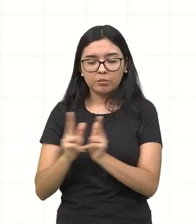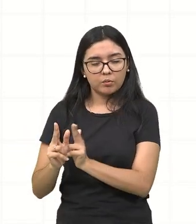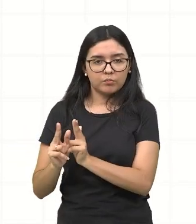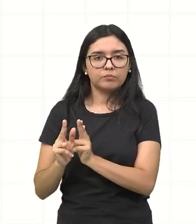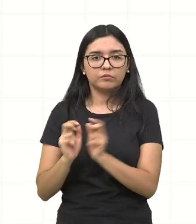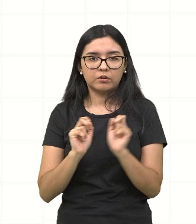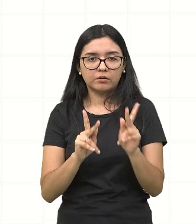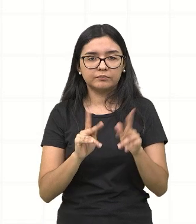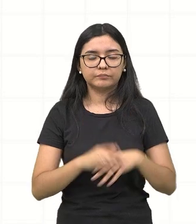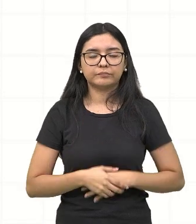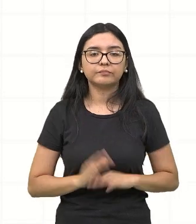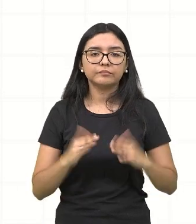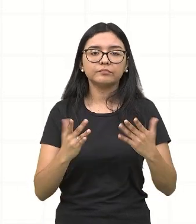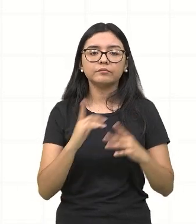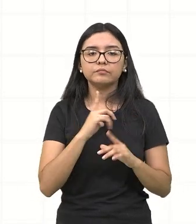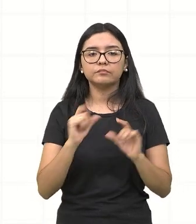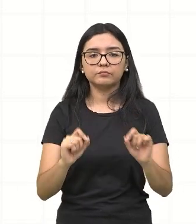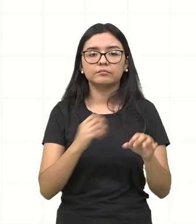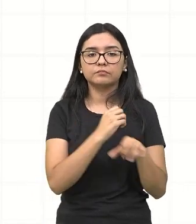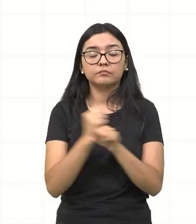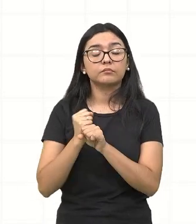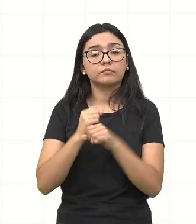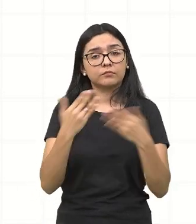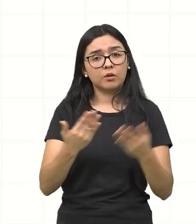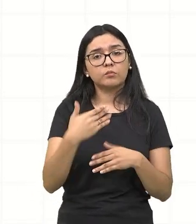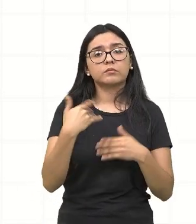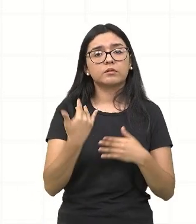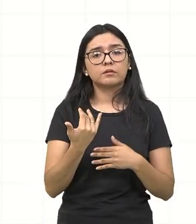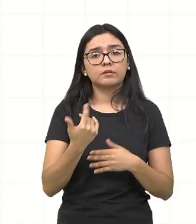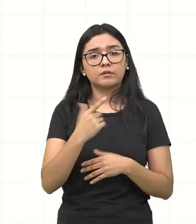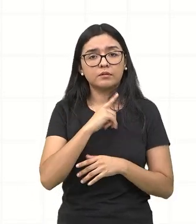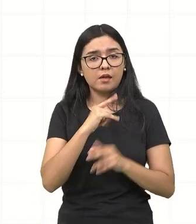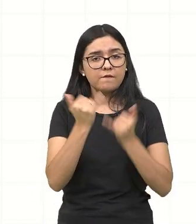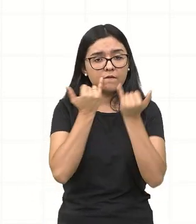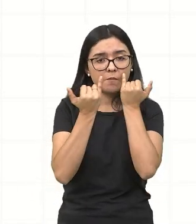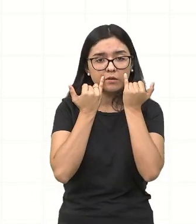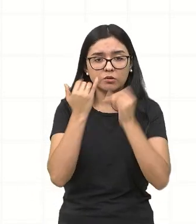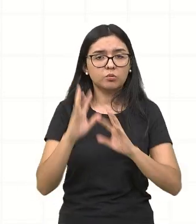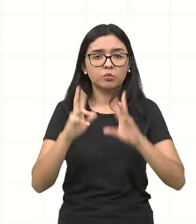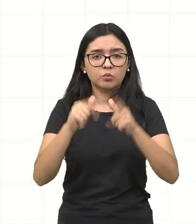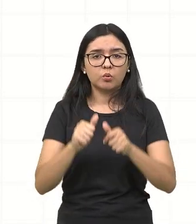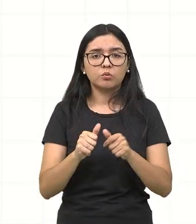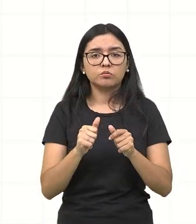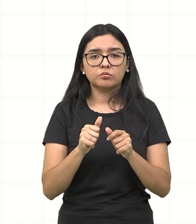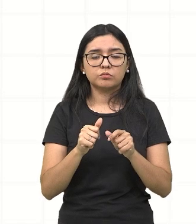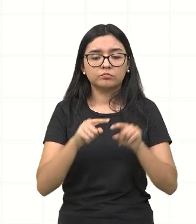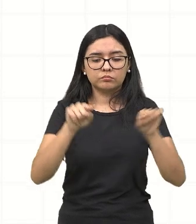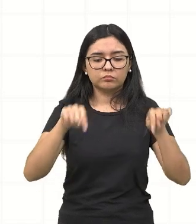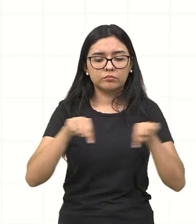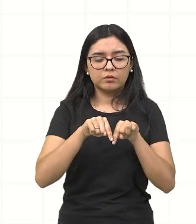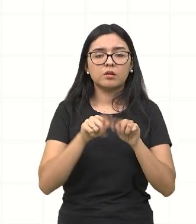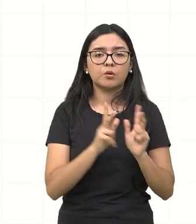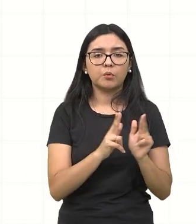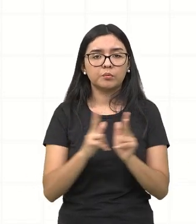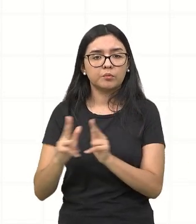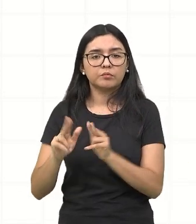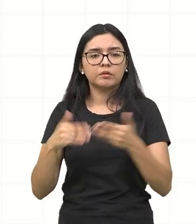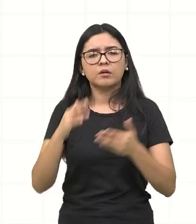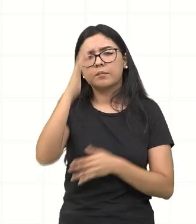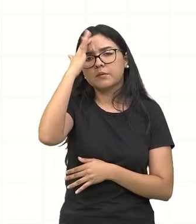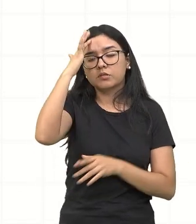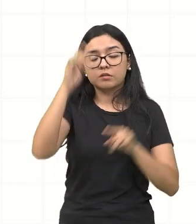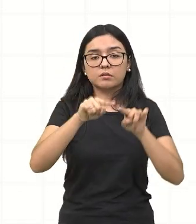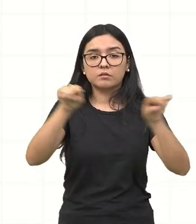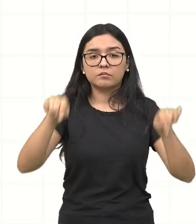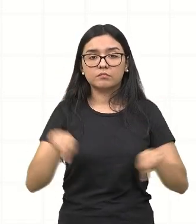E aí, sabendo disso, ó, todos os cubos são iguais. Então, imagine que esta caixa representada abaixo